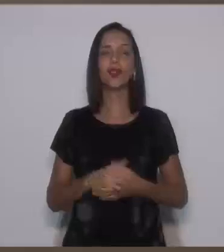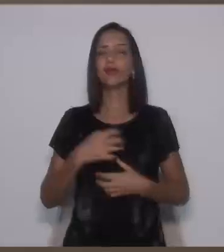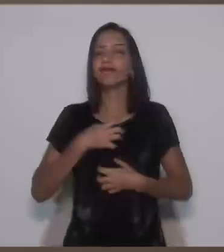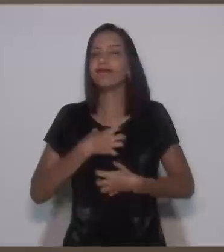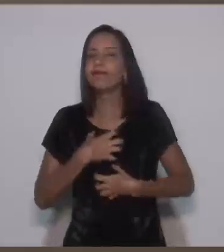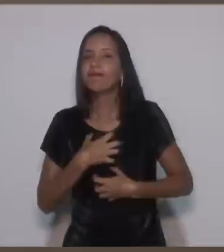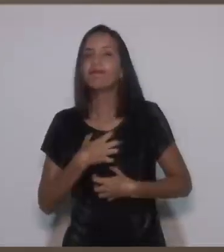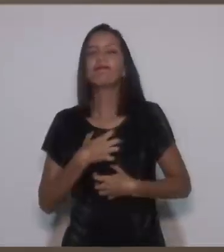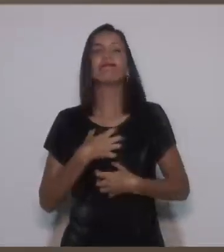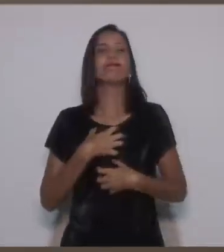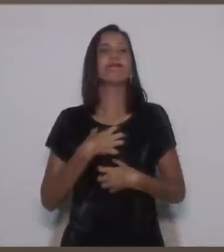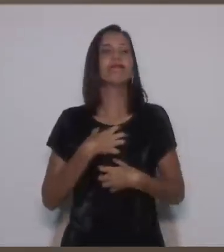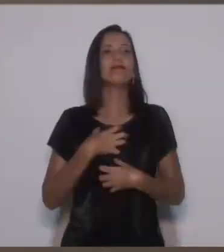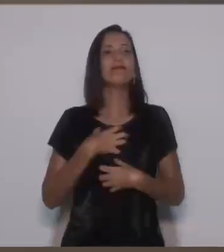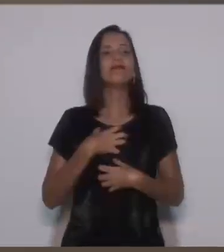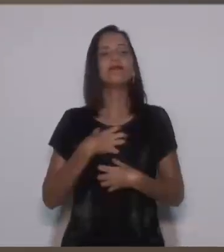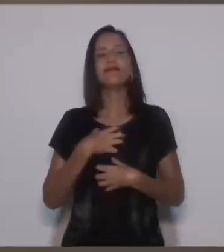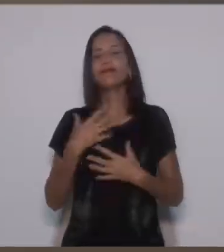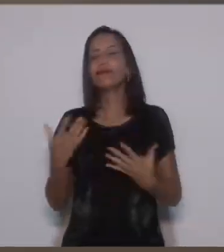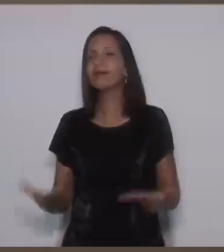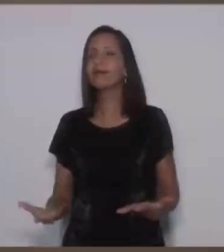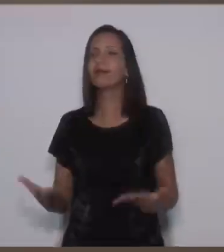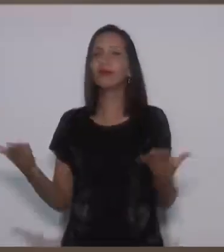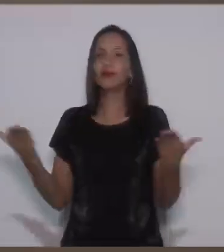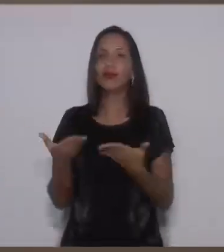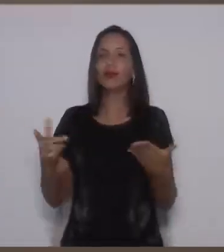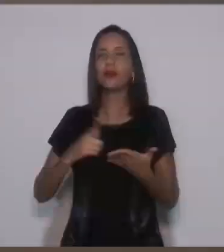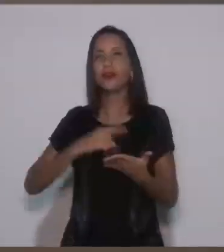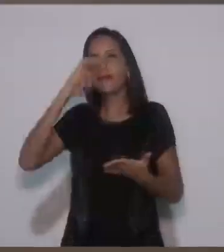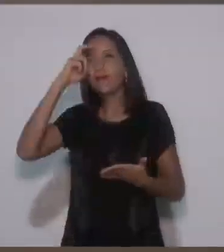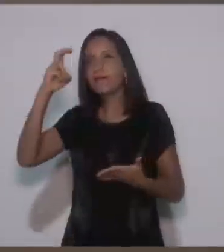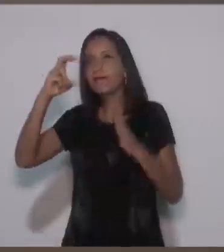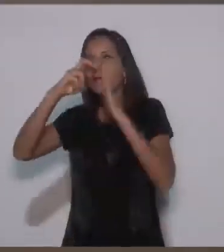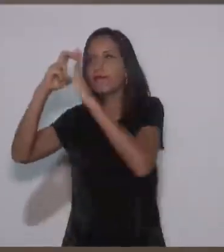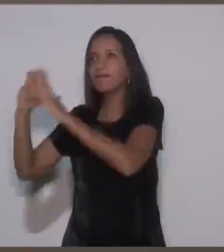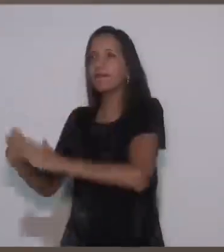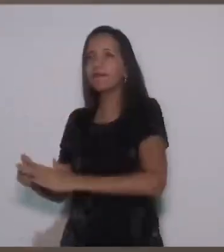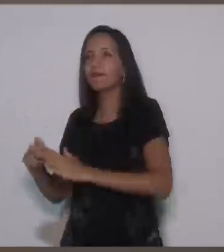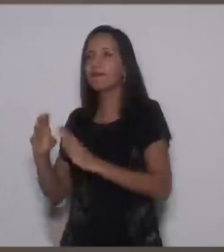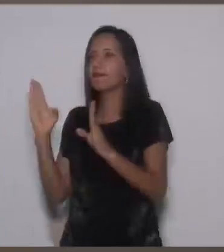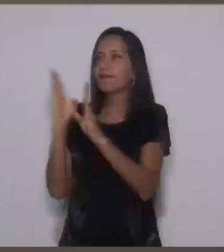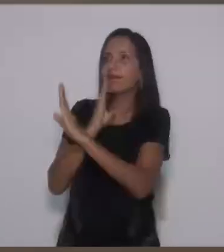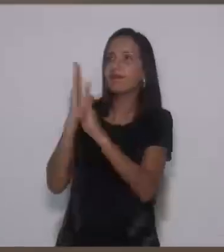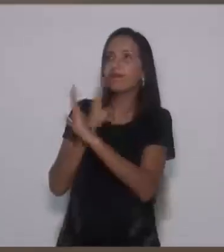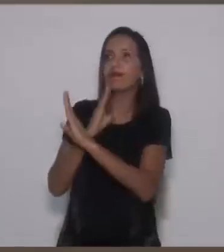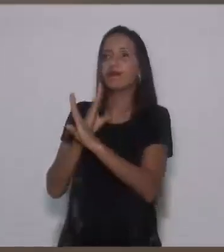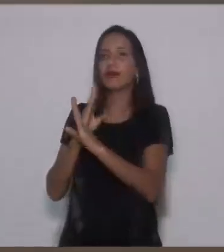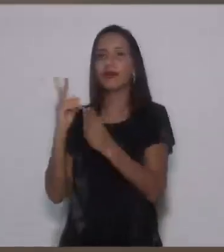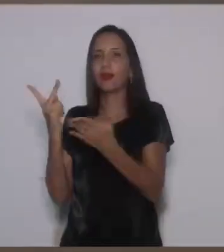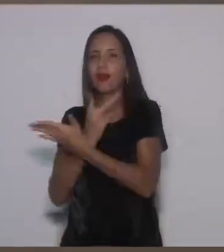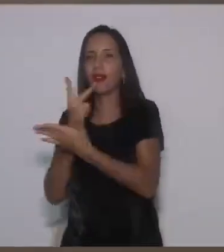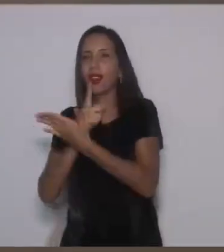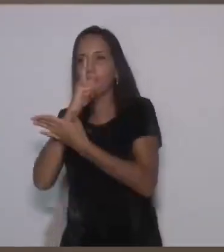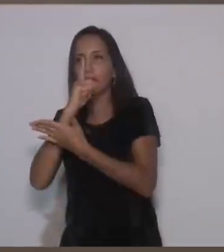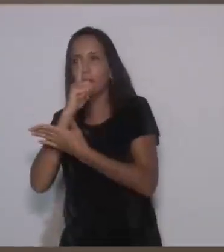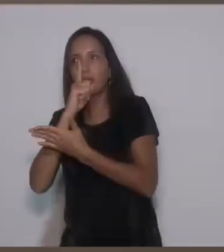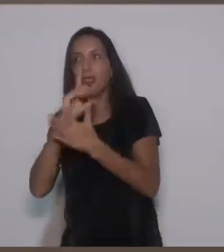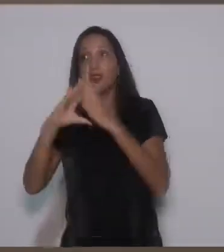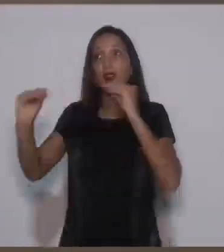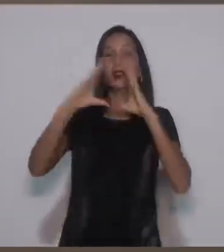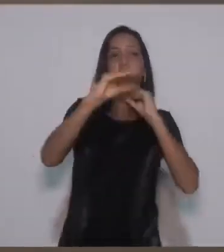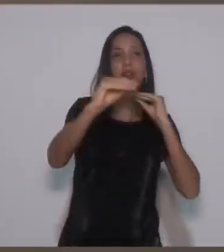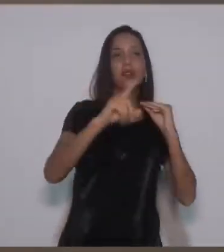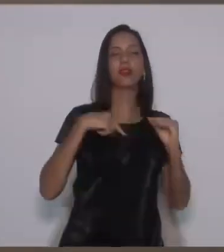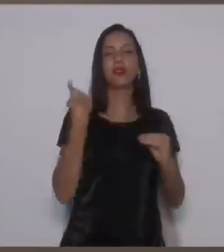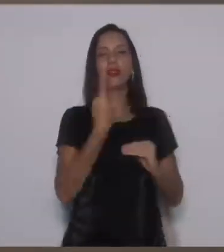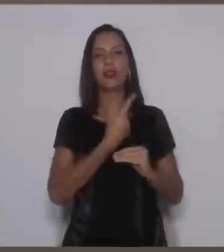não é? Talvez a razão fique até escondida um pouco, para a gente escapar de algumas armadilhas. O que eu vejo como uma armadilha? Se a gente